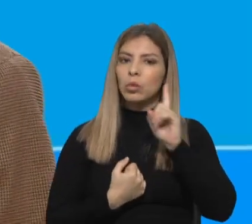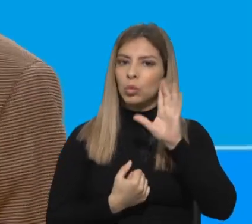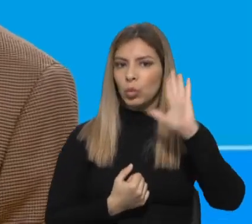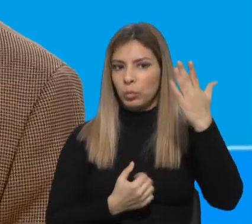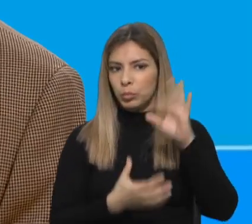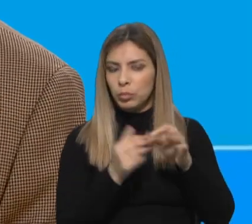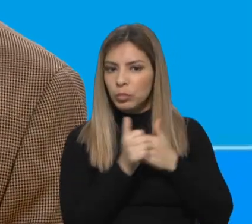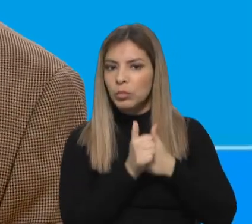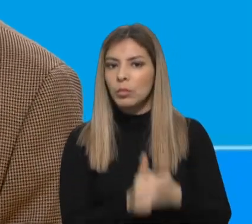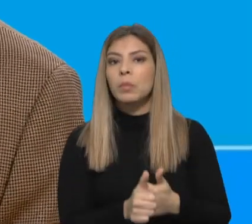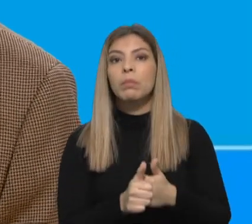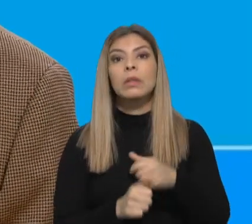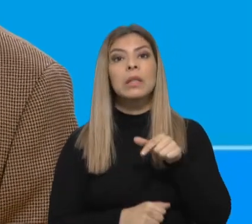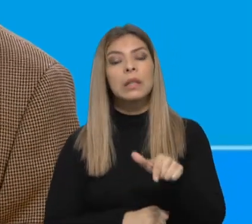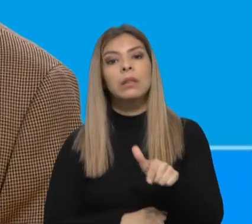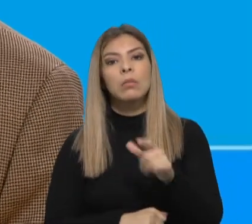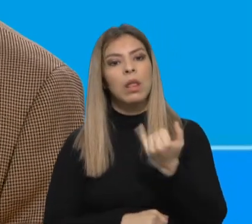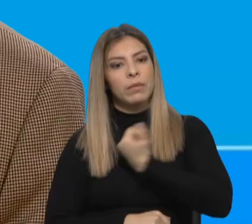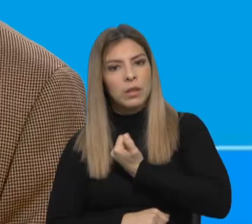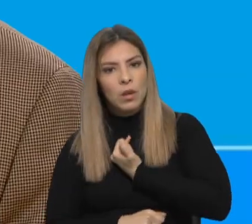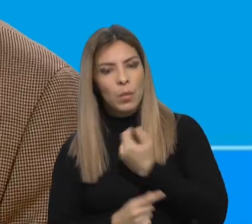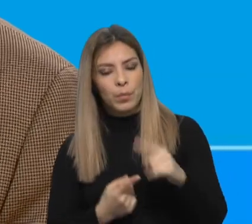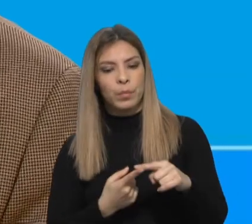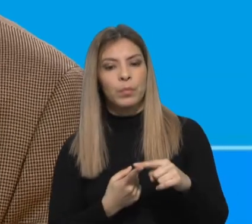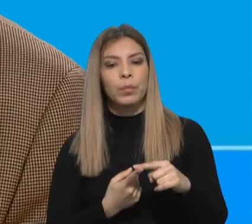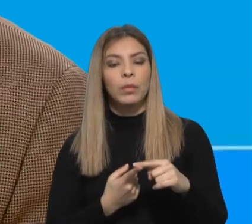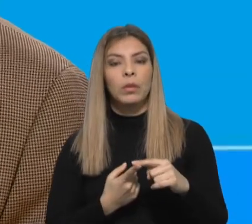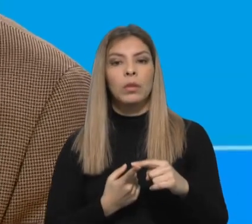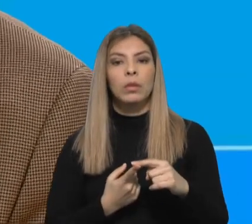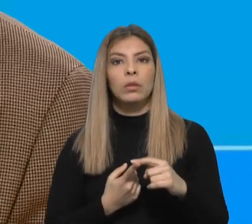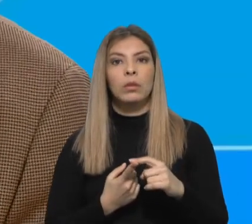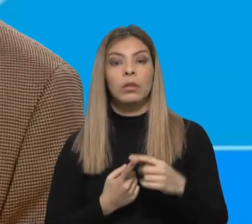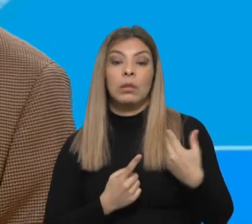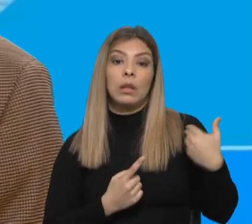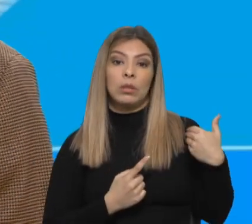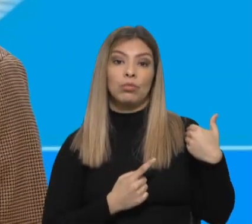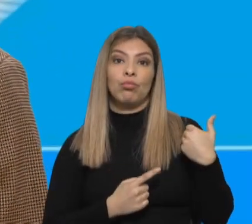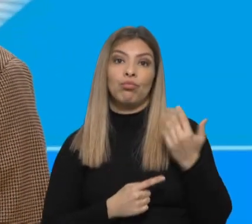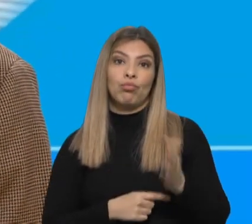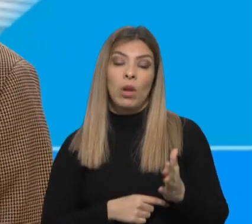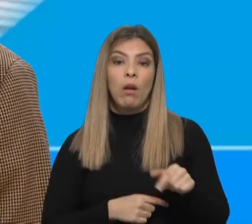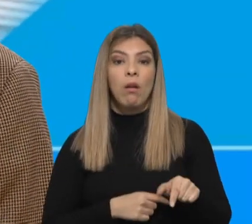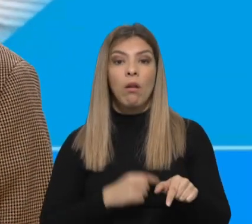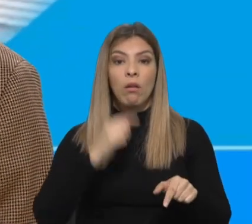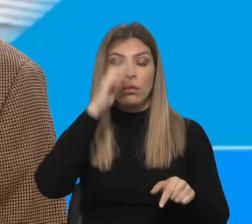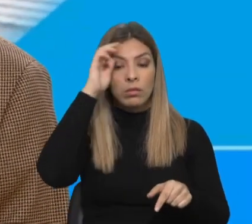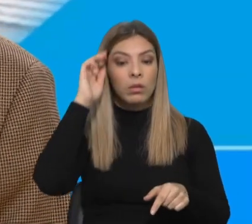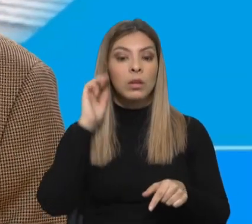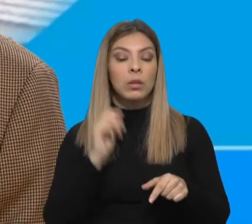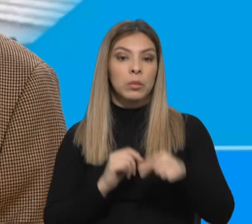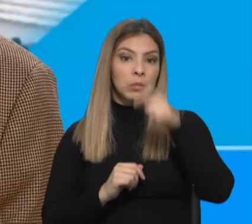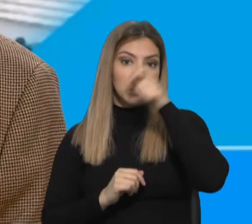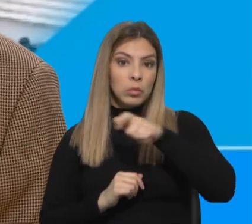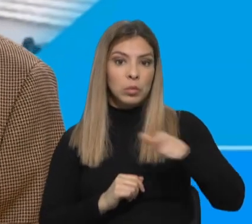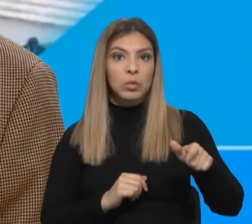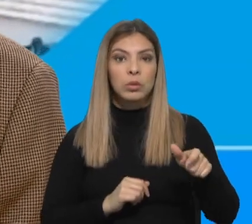porque este exercício de identificação com aqueles que nos representa é o mesmo exercício que depois permite que as pessoas acatem e que as